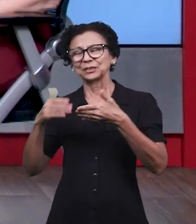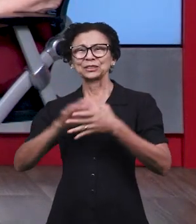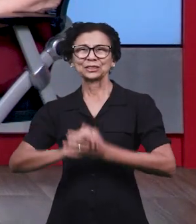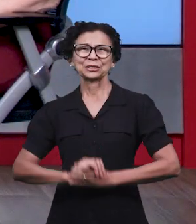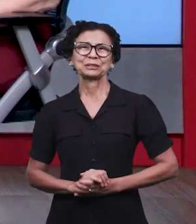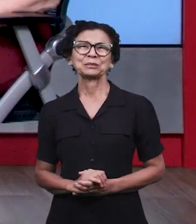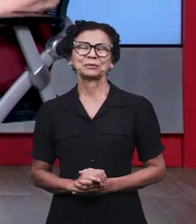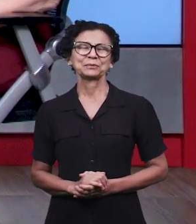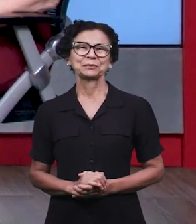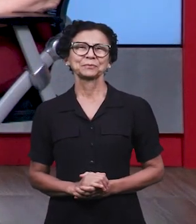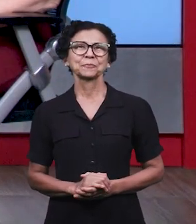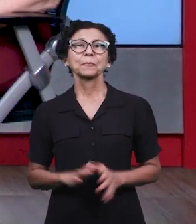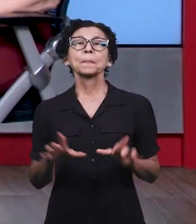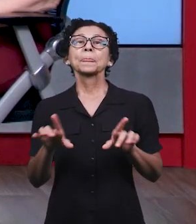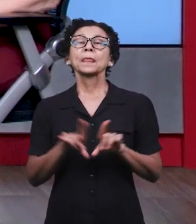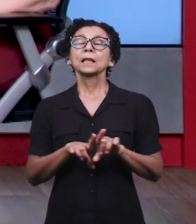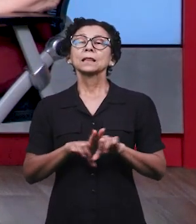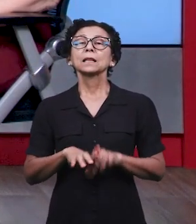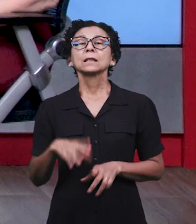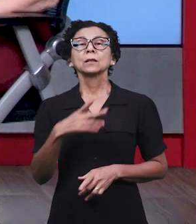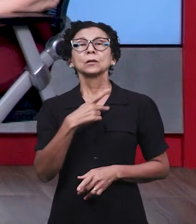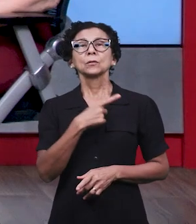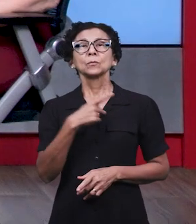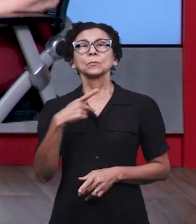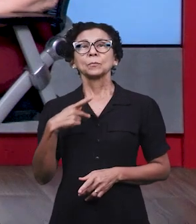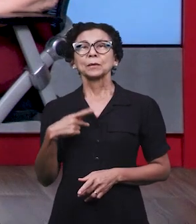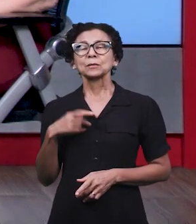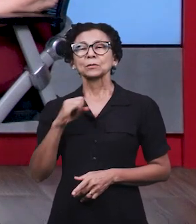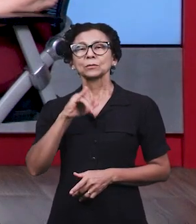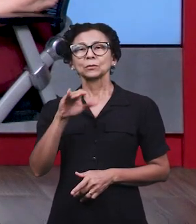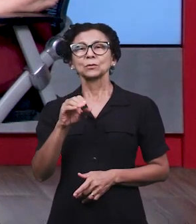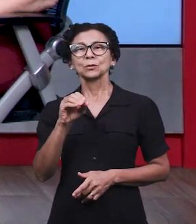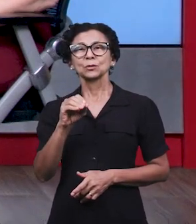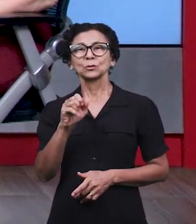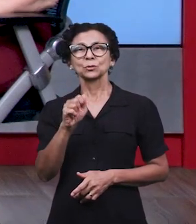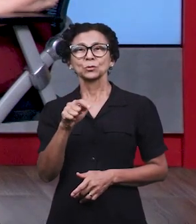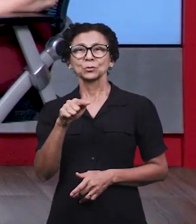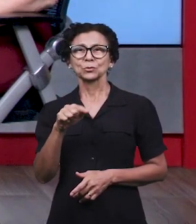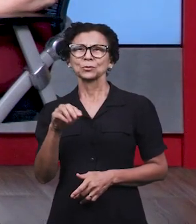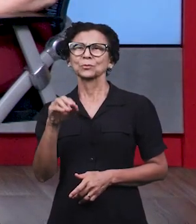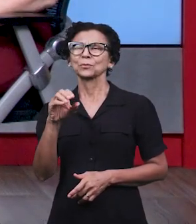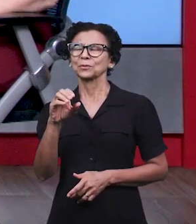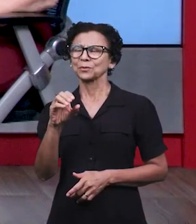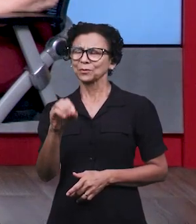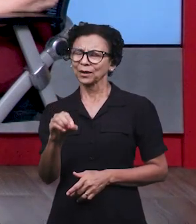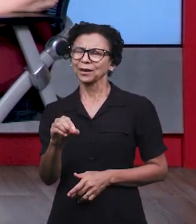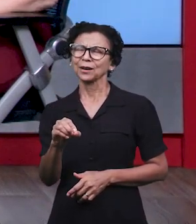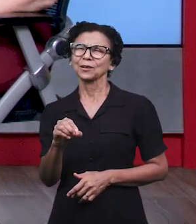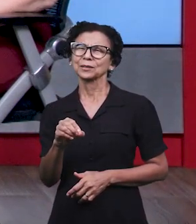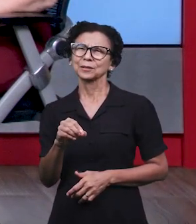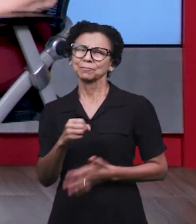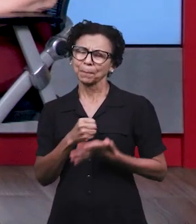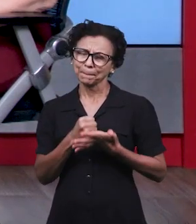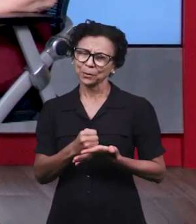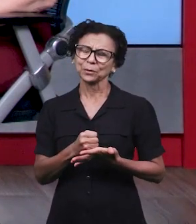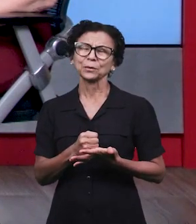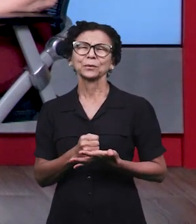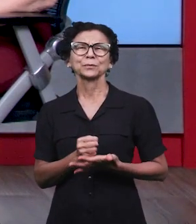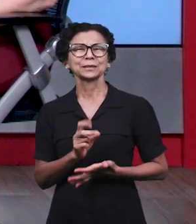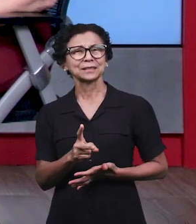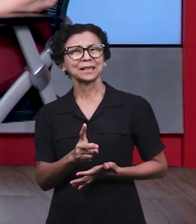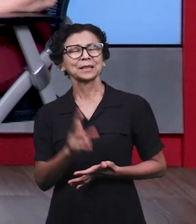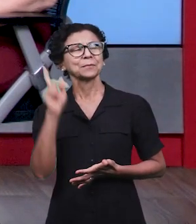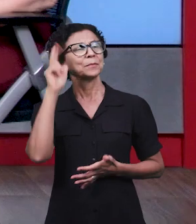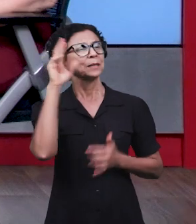Estamos aqui também hoje com o nosso pastor João, que sempre tem nos acompanhado. Pastor João, a paz